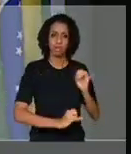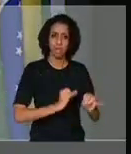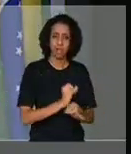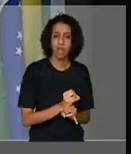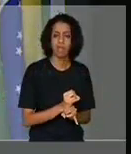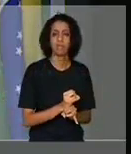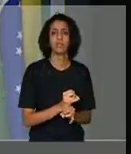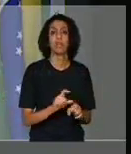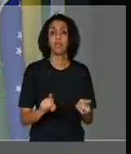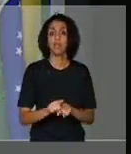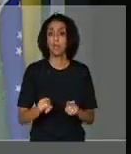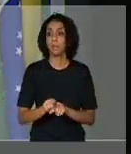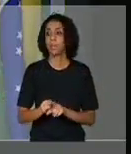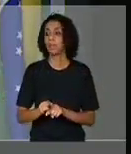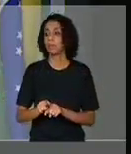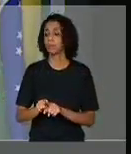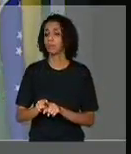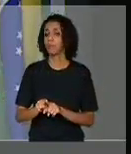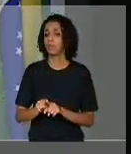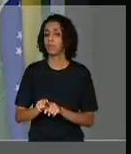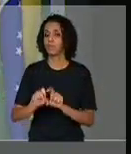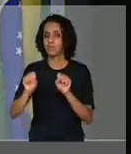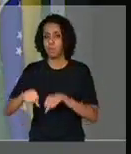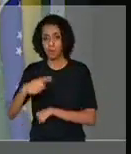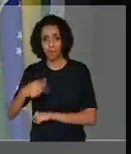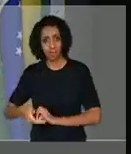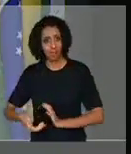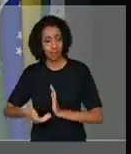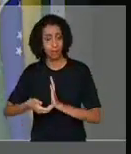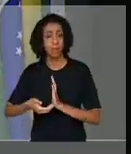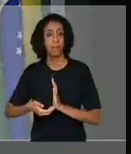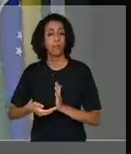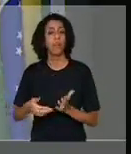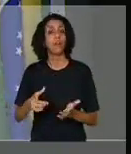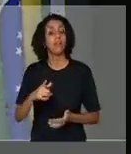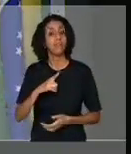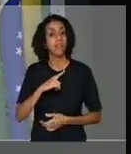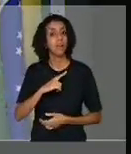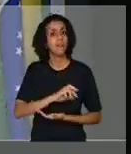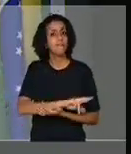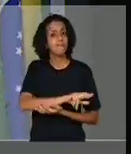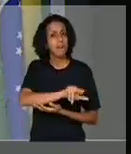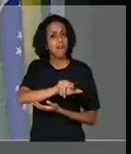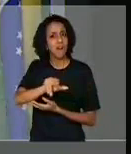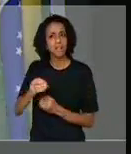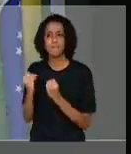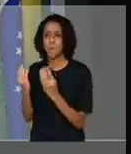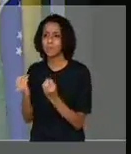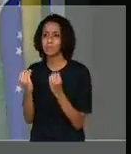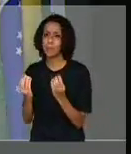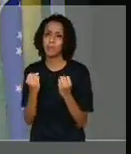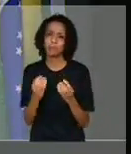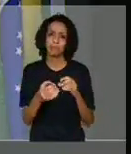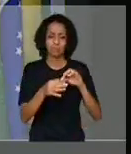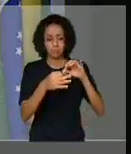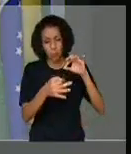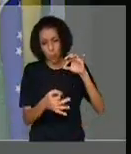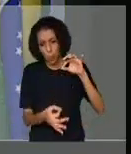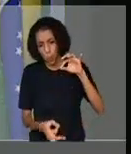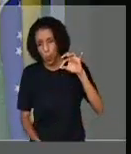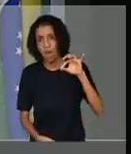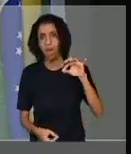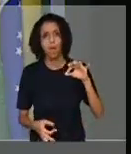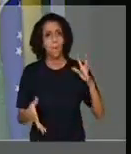rede da Câmara dos Deputados, do Senado da República, tem assim um conjunto de informações tão vasto,